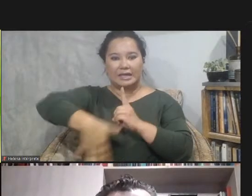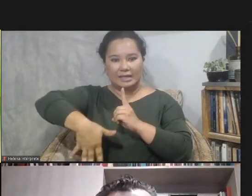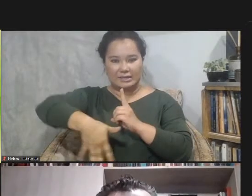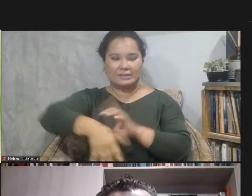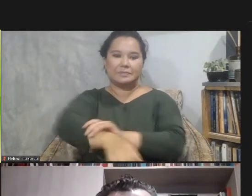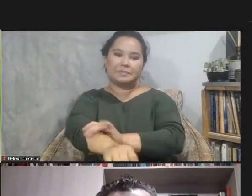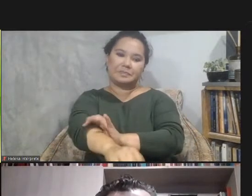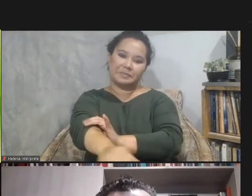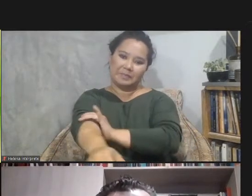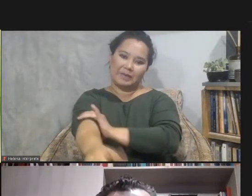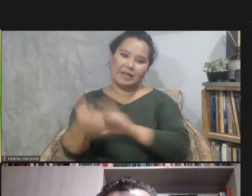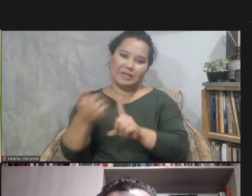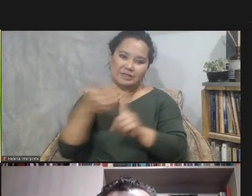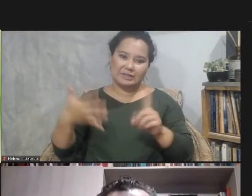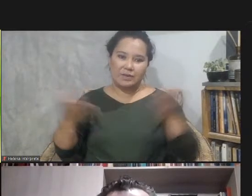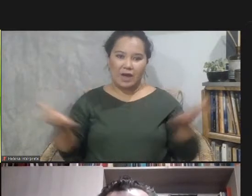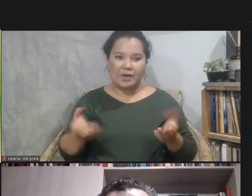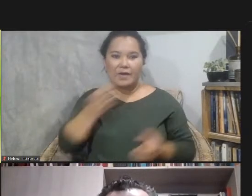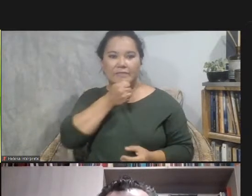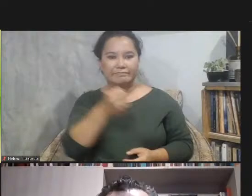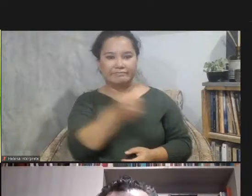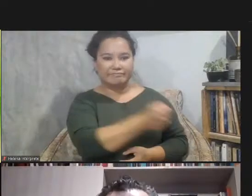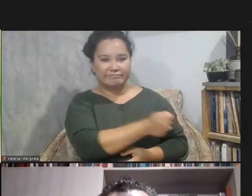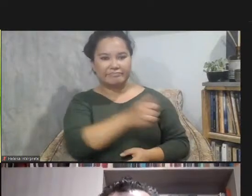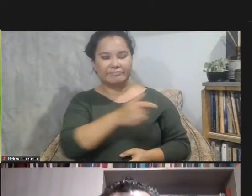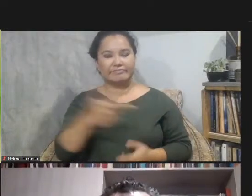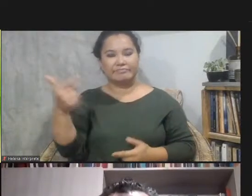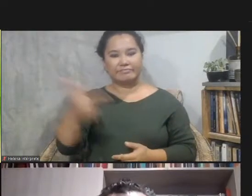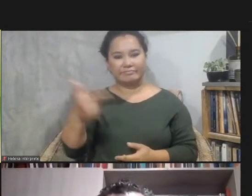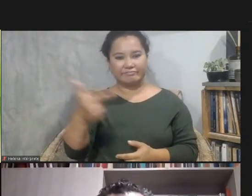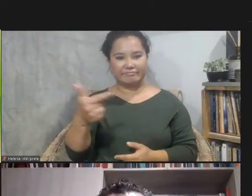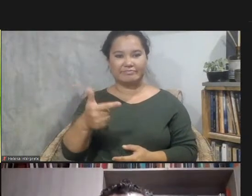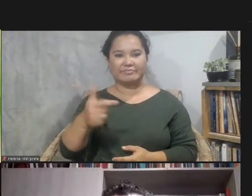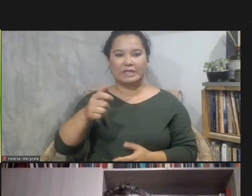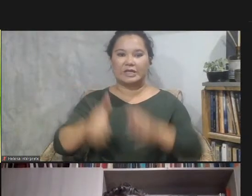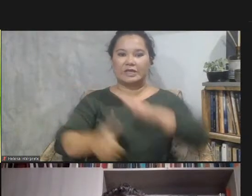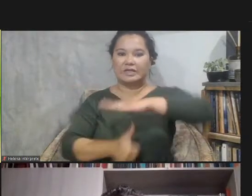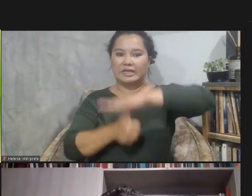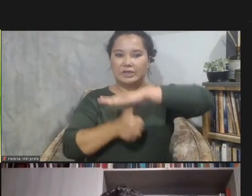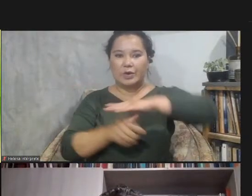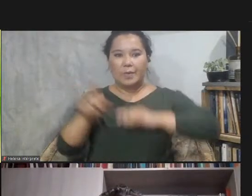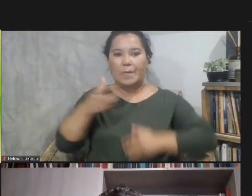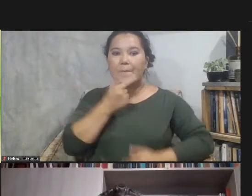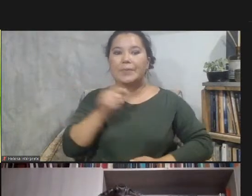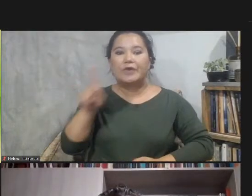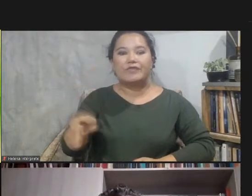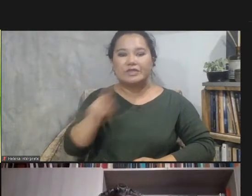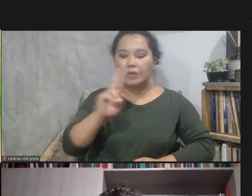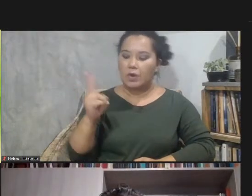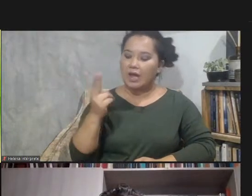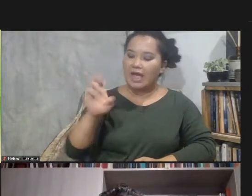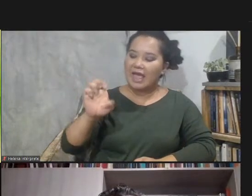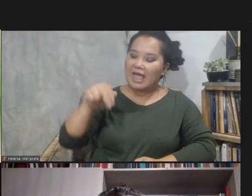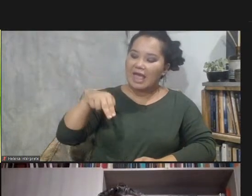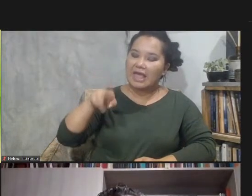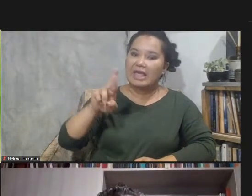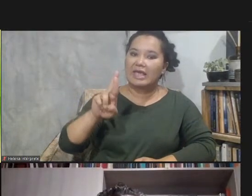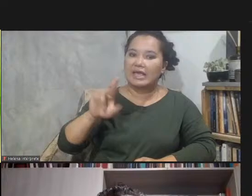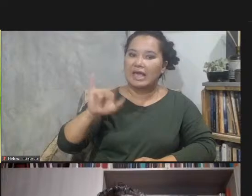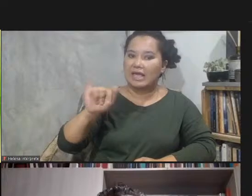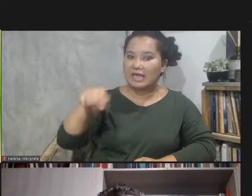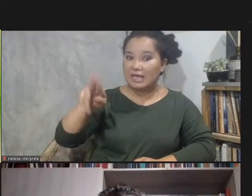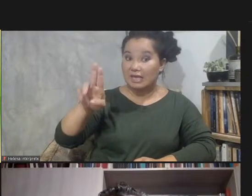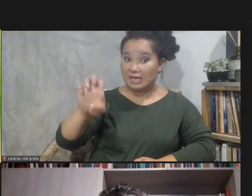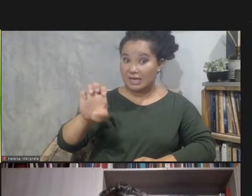Henrique Wilva Unterboimen, que vai fazer o uso da palavra. Bem-vindo, professor Henrique. Uma satisfação tê-lo aqui conosco